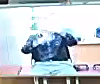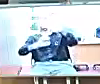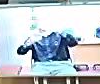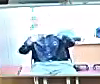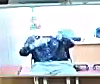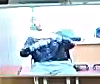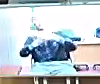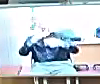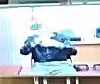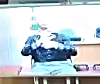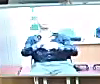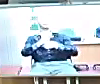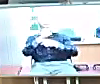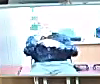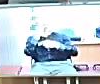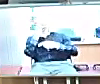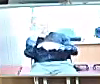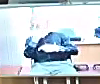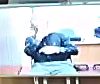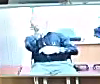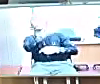vantajoso para o estado